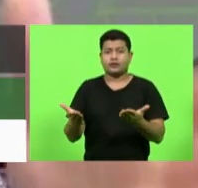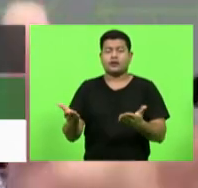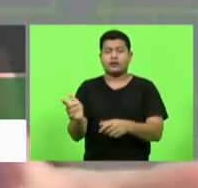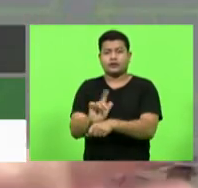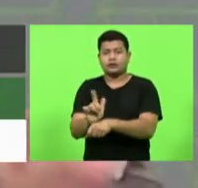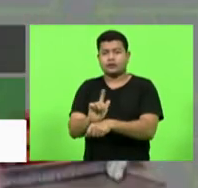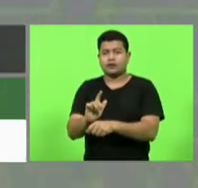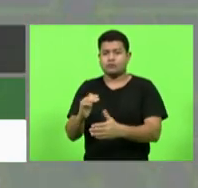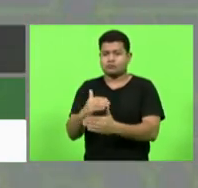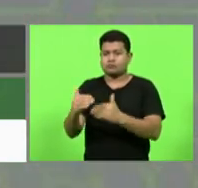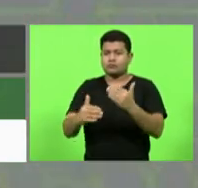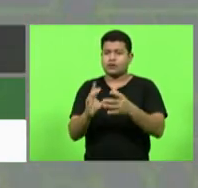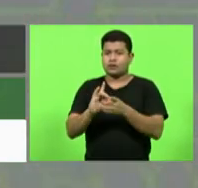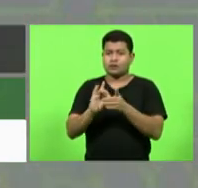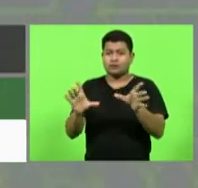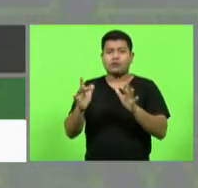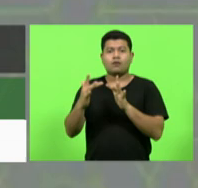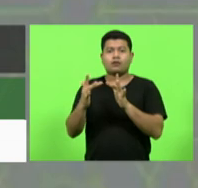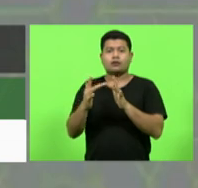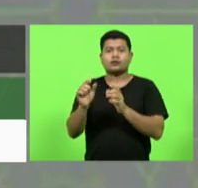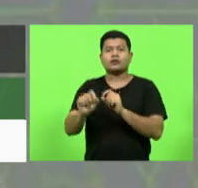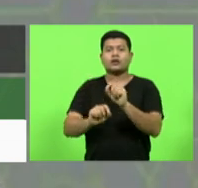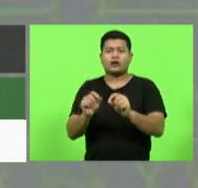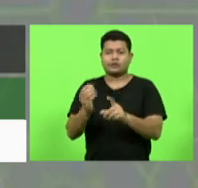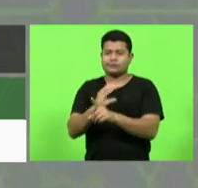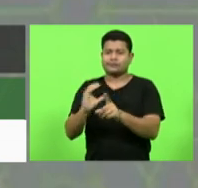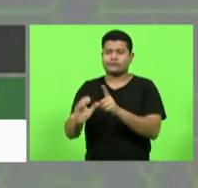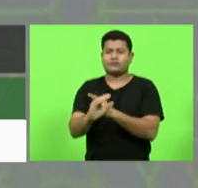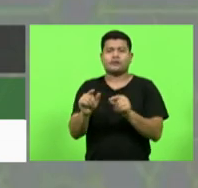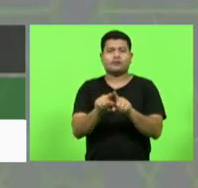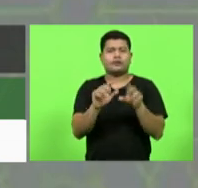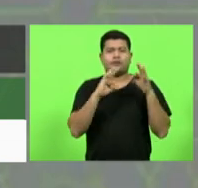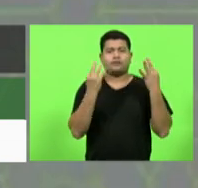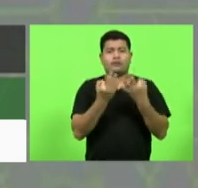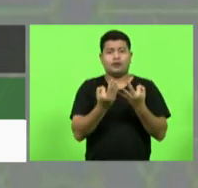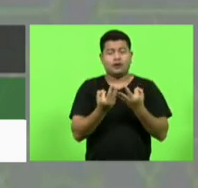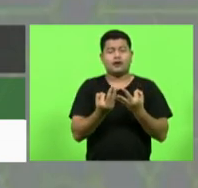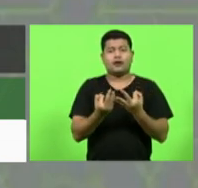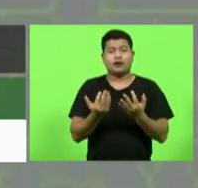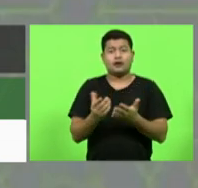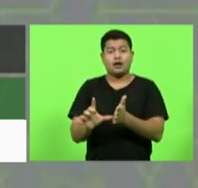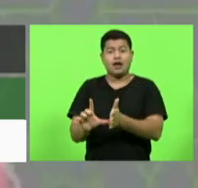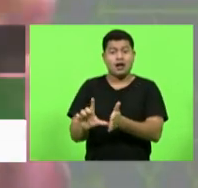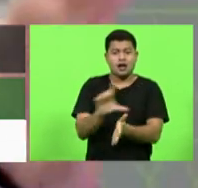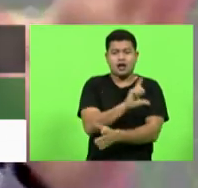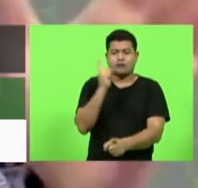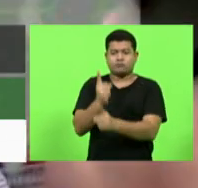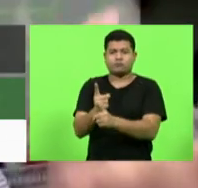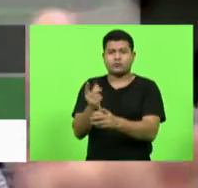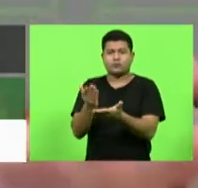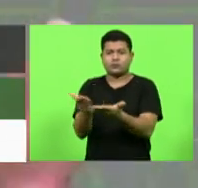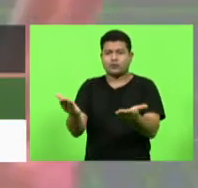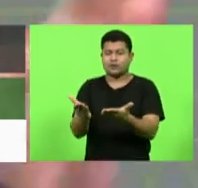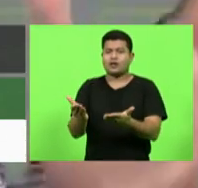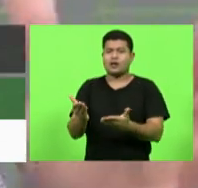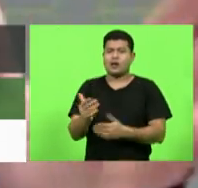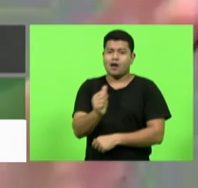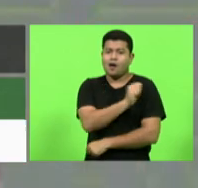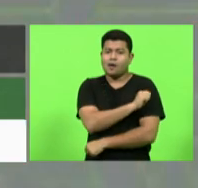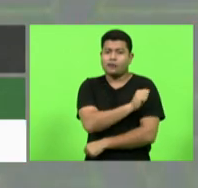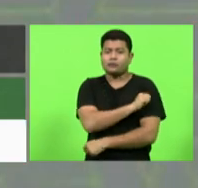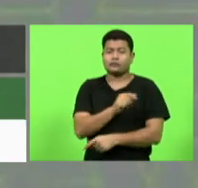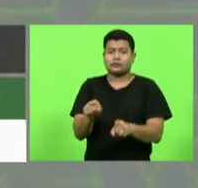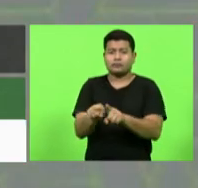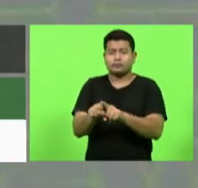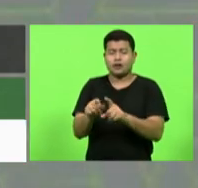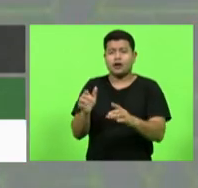com contatos com a comunidade e com as famílias, a intervenção precoce, né, identificando alunos e fazendo os encaminhamentos